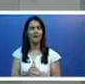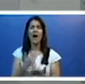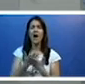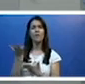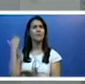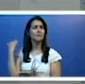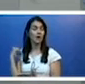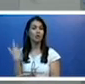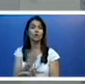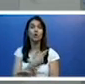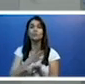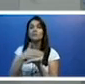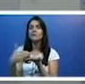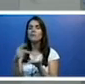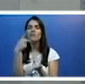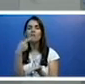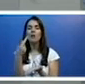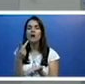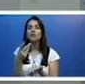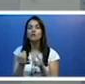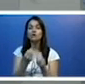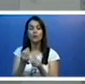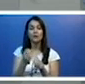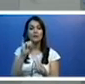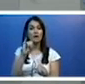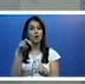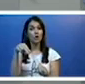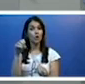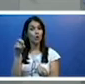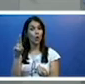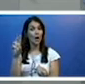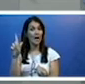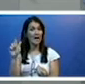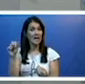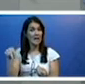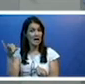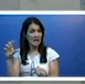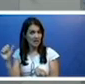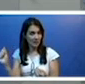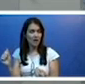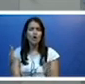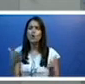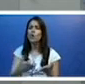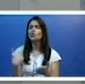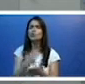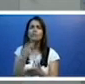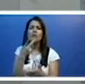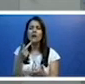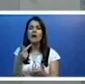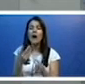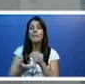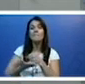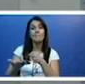nós começamos a falar sobre as funções inorgânicas e hoje, na sequência, nós vamos falar sobre as